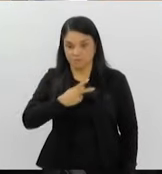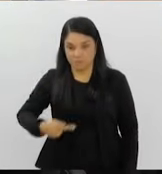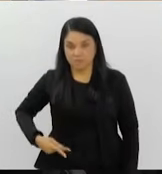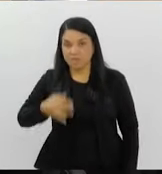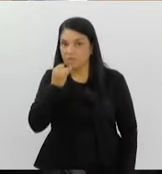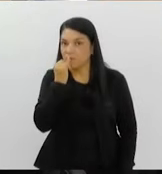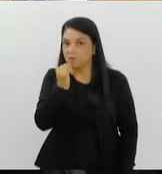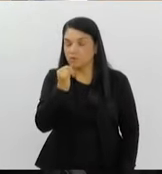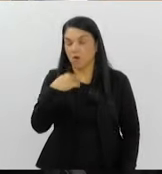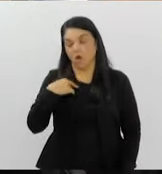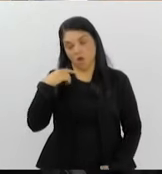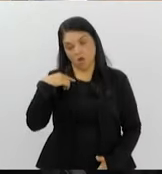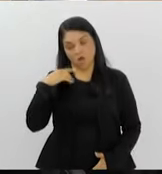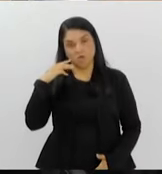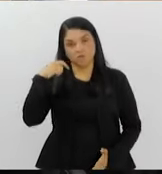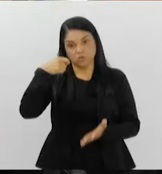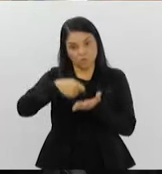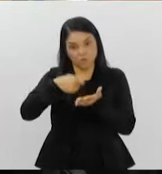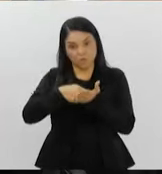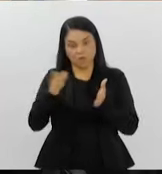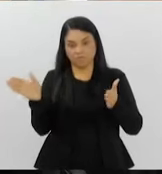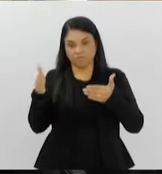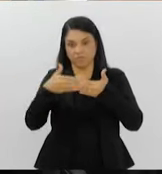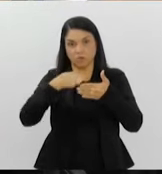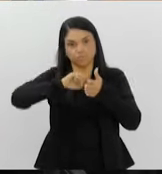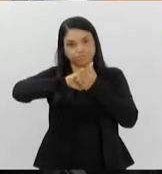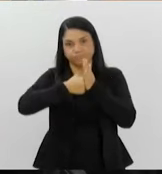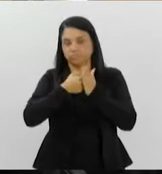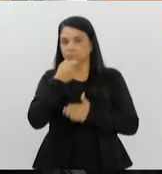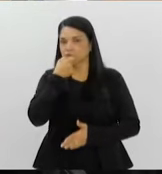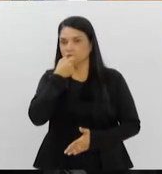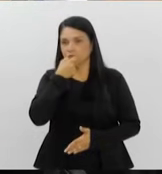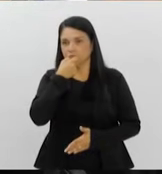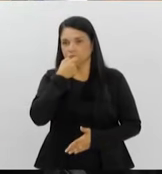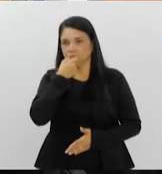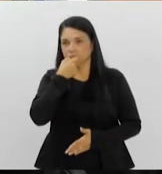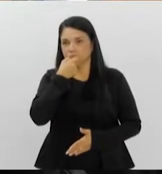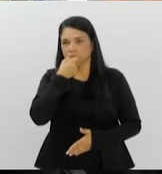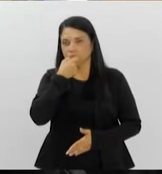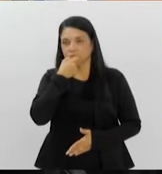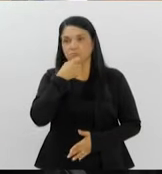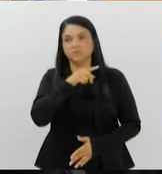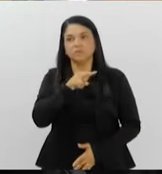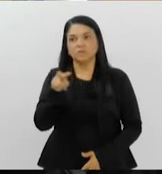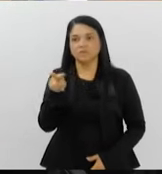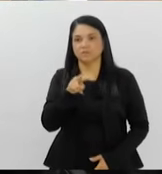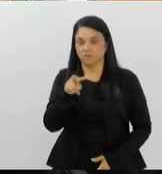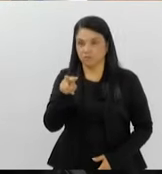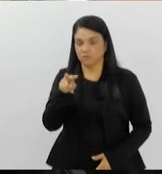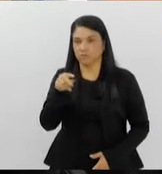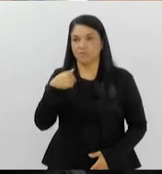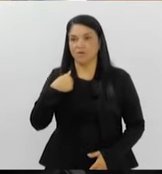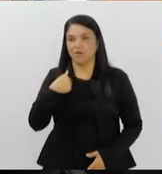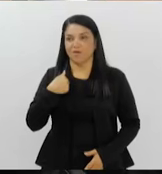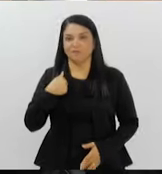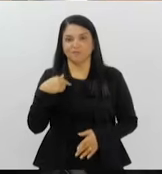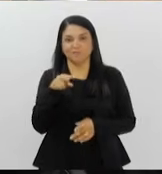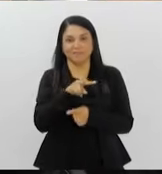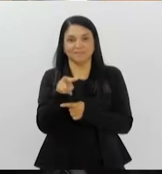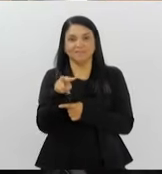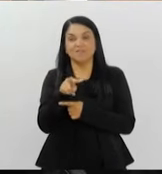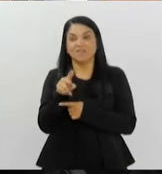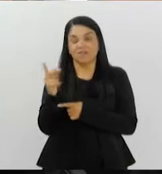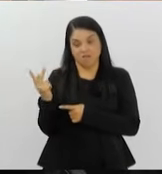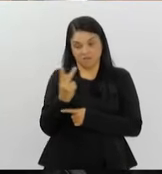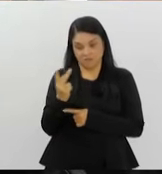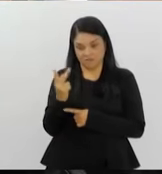Vou ser obrigado a fechar os microfones. Deputados, vejam só. A parte não foi dada. A